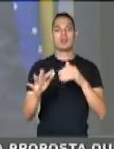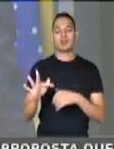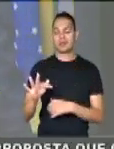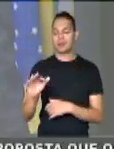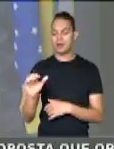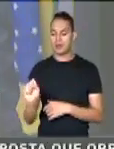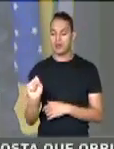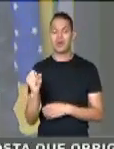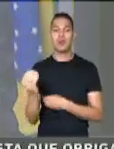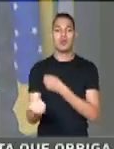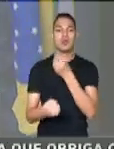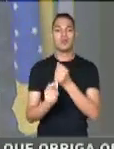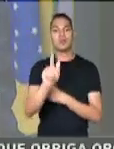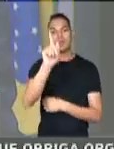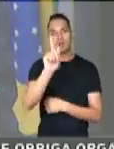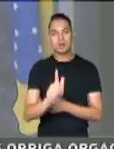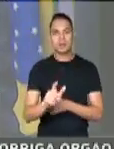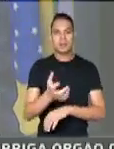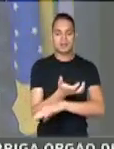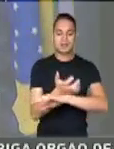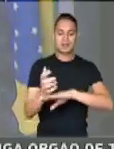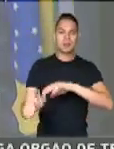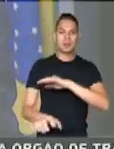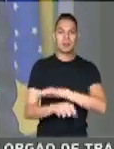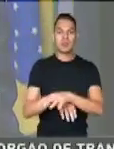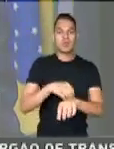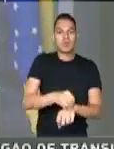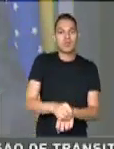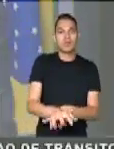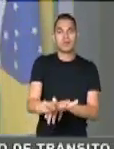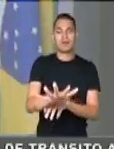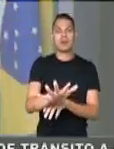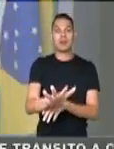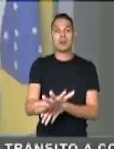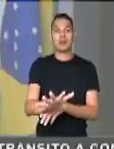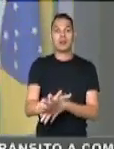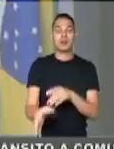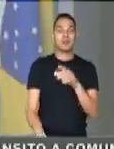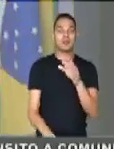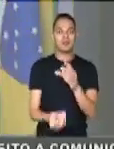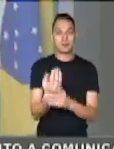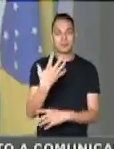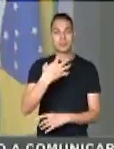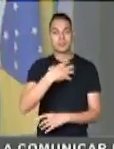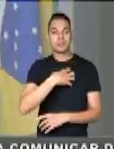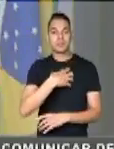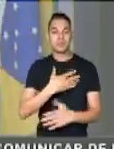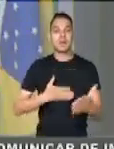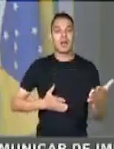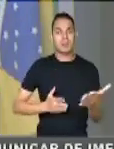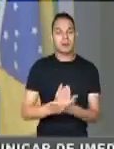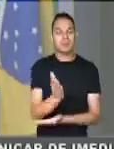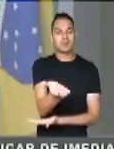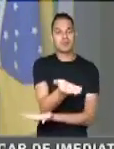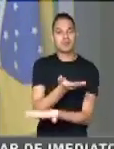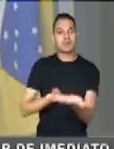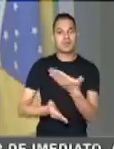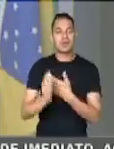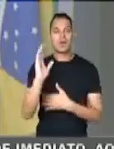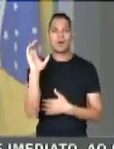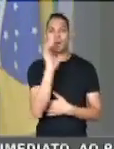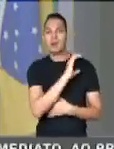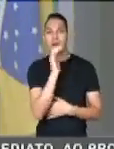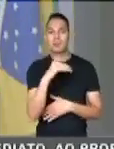de Santana através da gestão ambiental compartilhada, que gerou a condição de termos aprovação mais dinâmica e célere